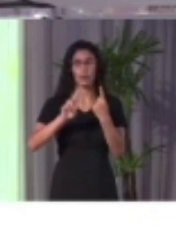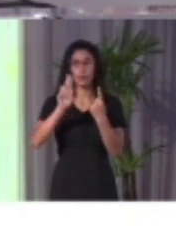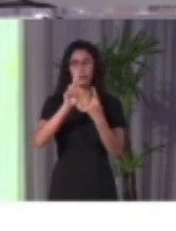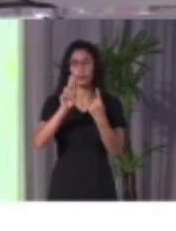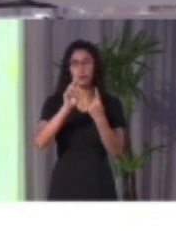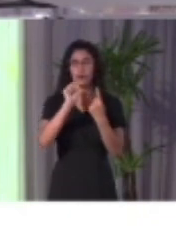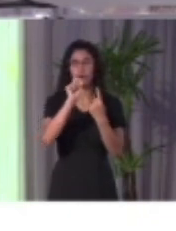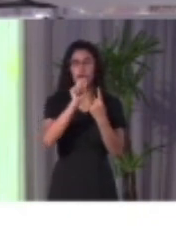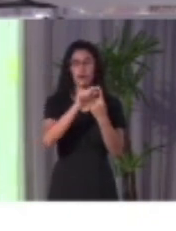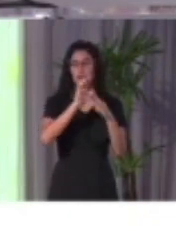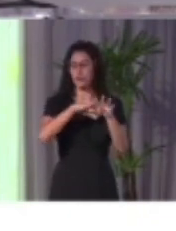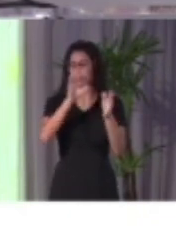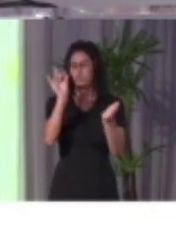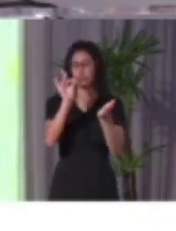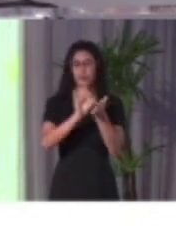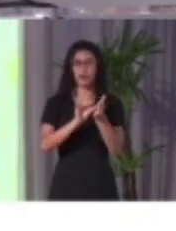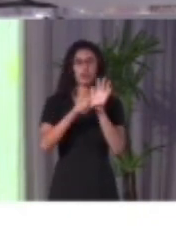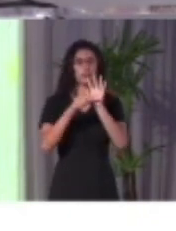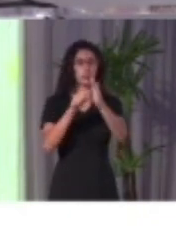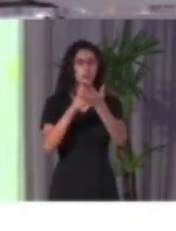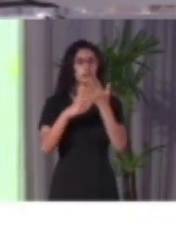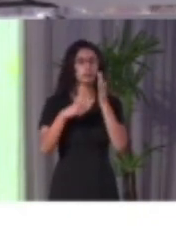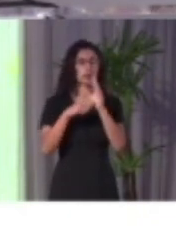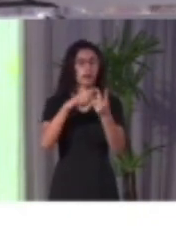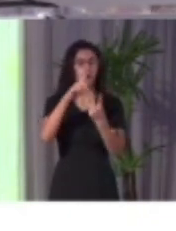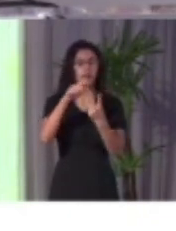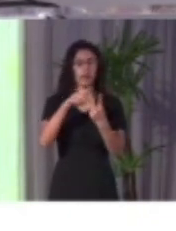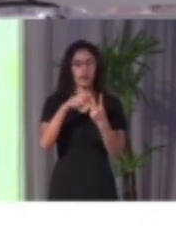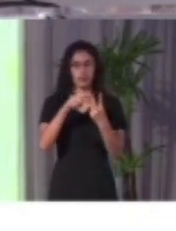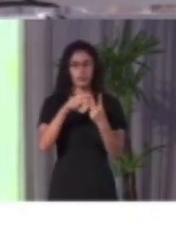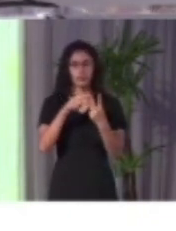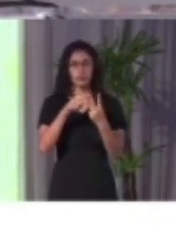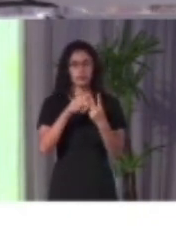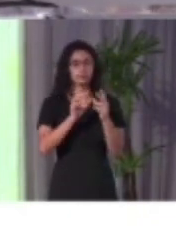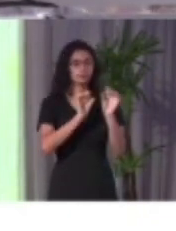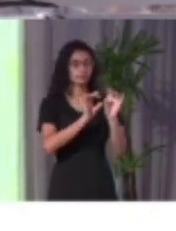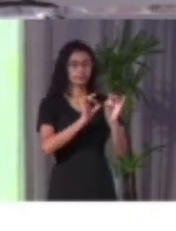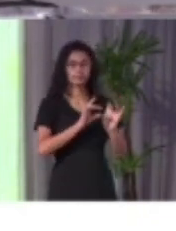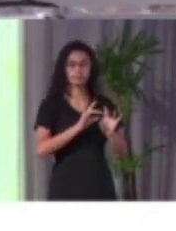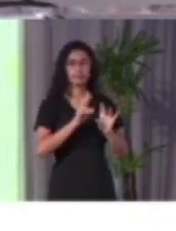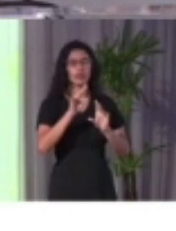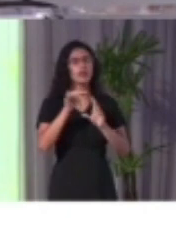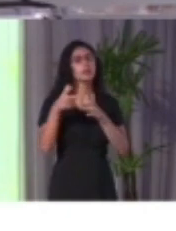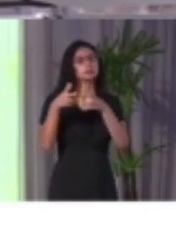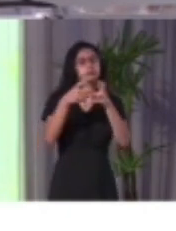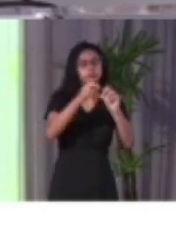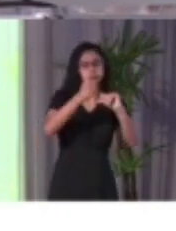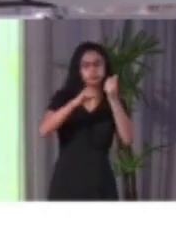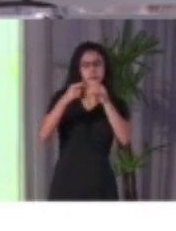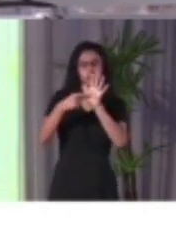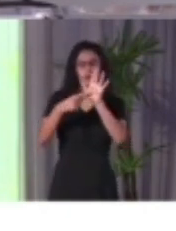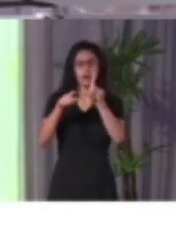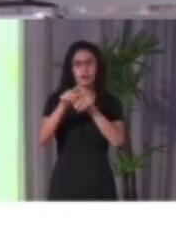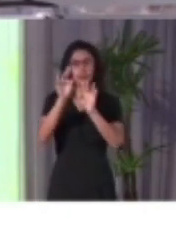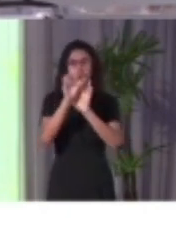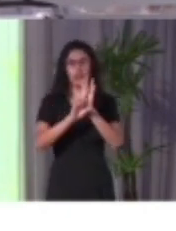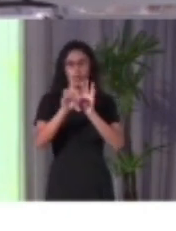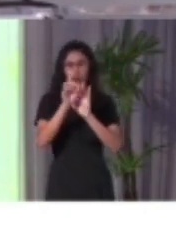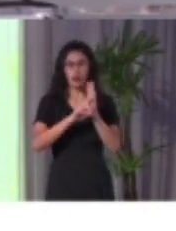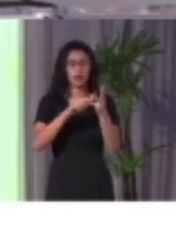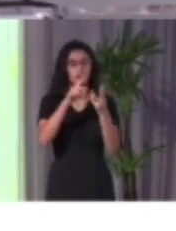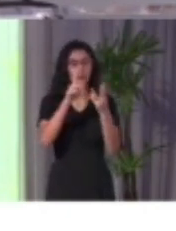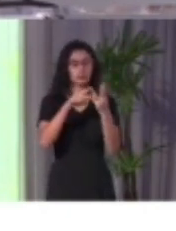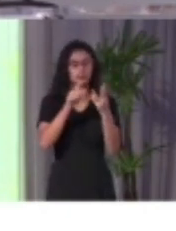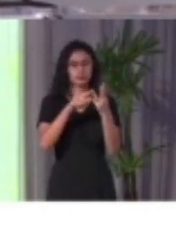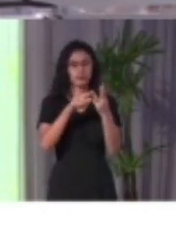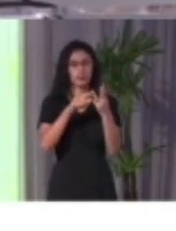que é quem faz, de fato, a contribuição. Segundo, o tecnologista, que vai analisar e apresentar esse dado. E, por